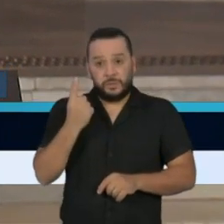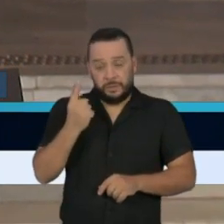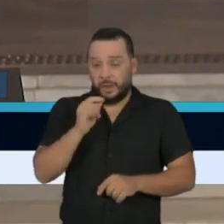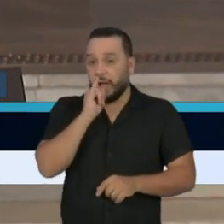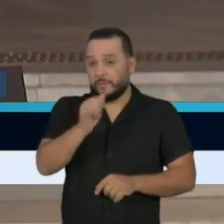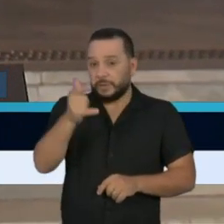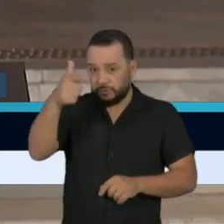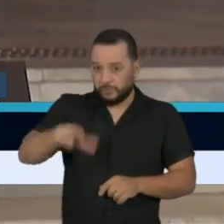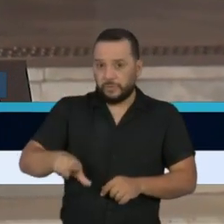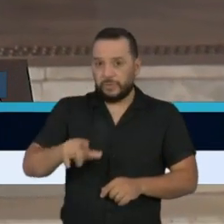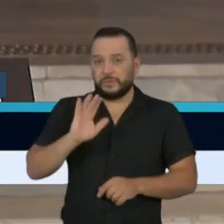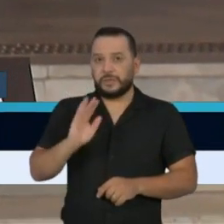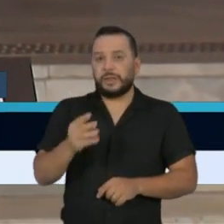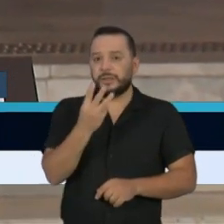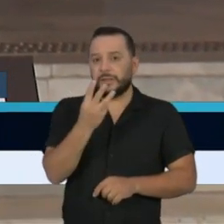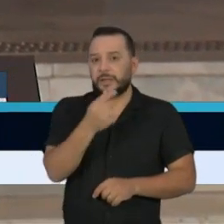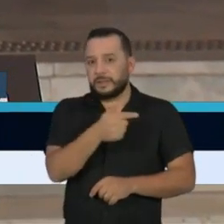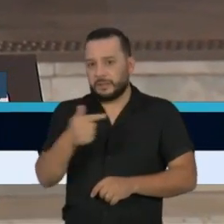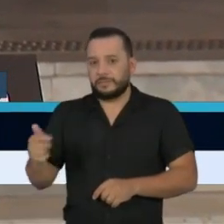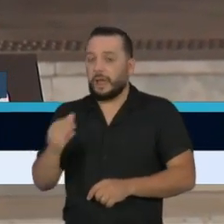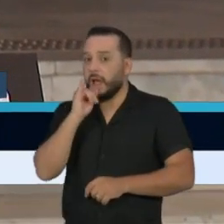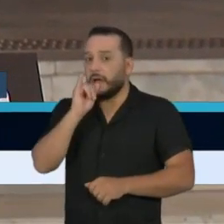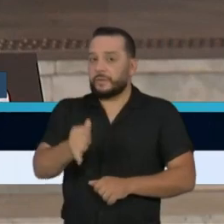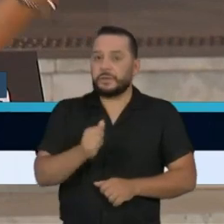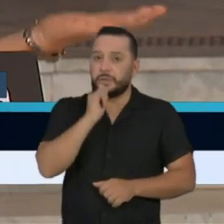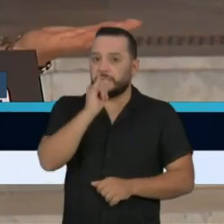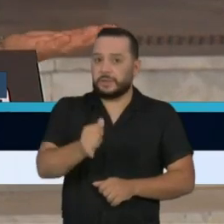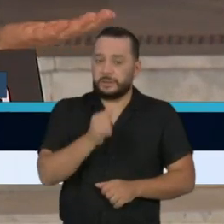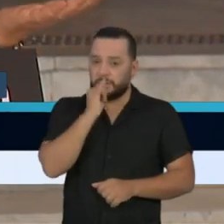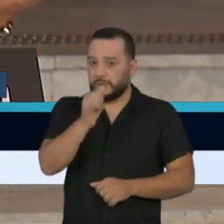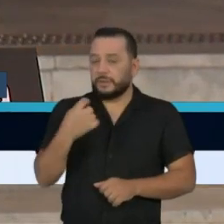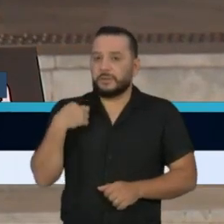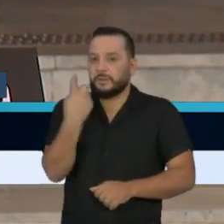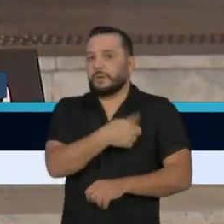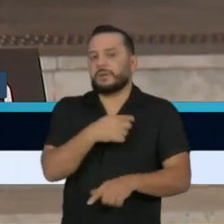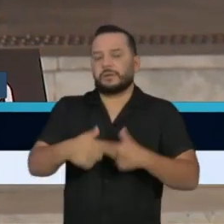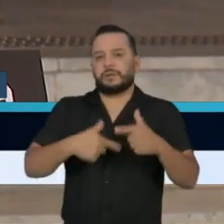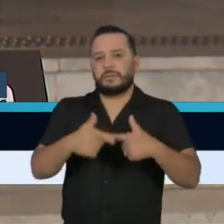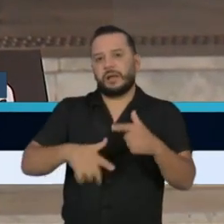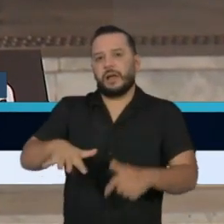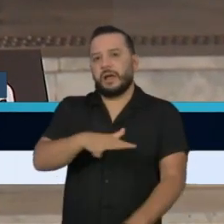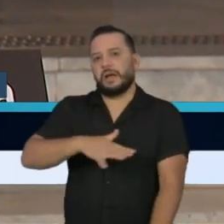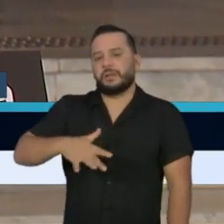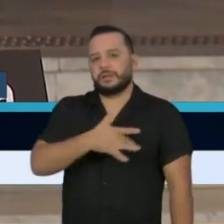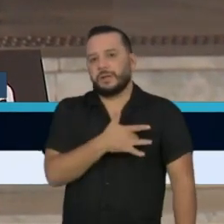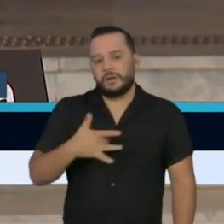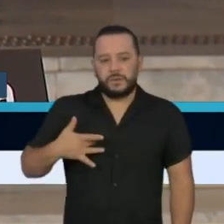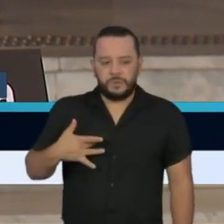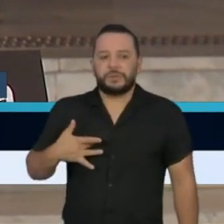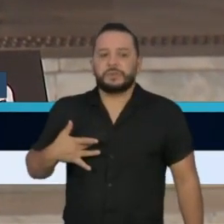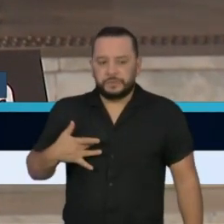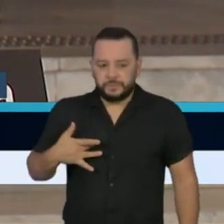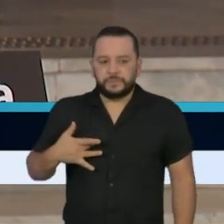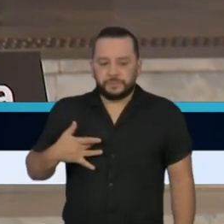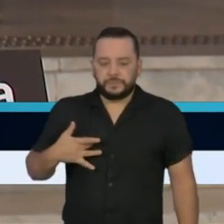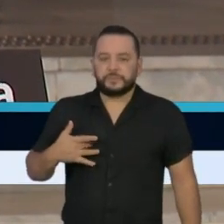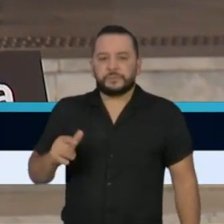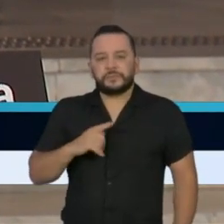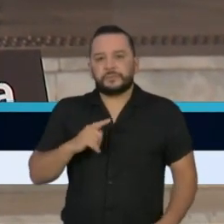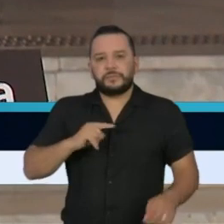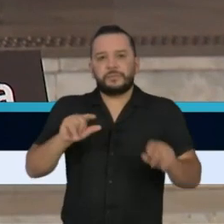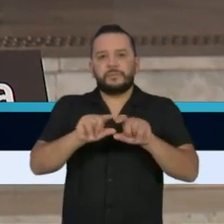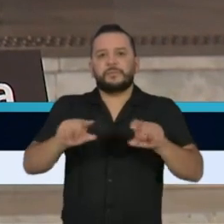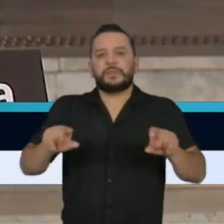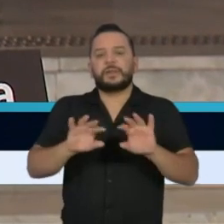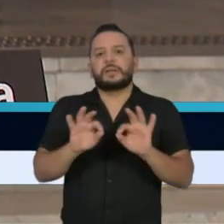já há mais de 3 semanas, e a gente que trabalha com a saúde pública, a gente sabe muito bem, que é uma frase simples,